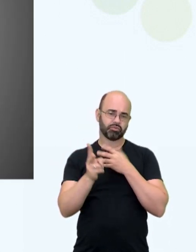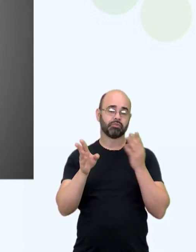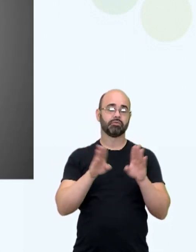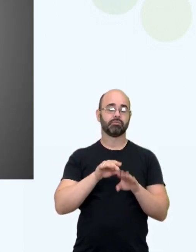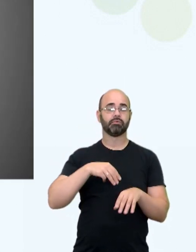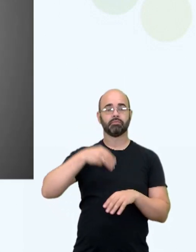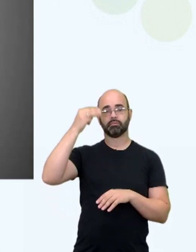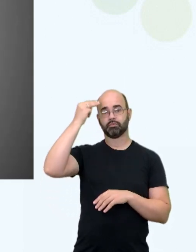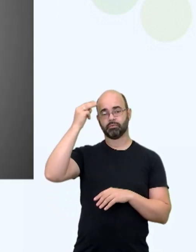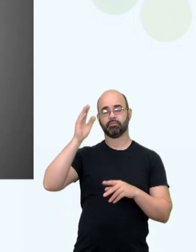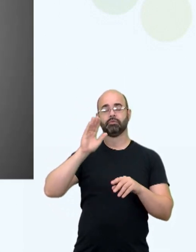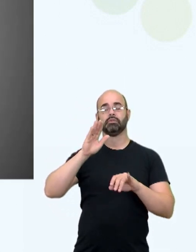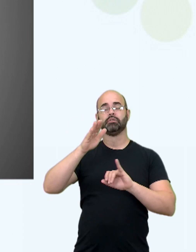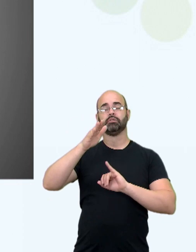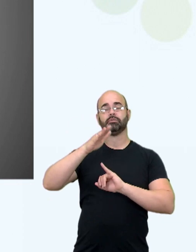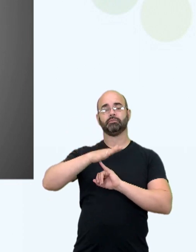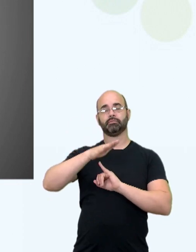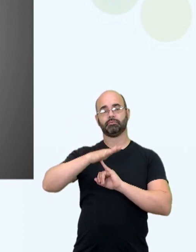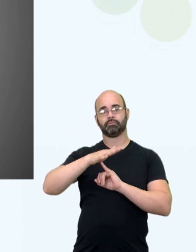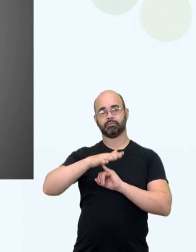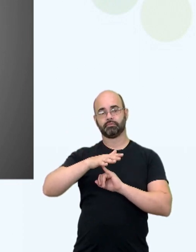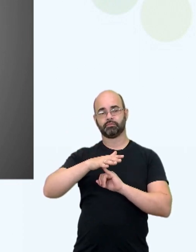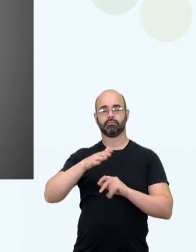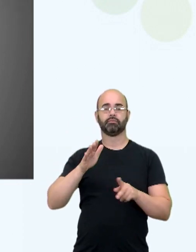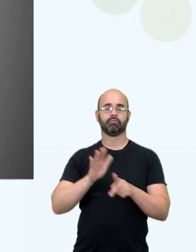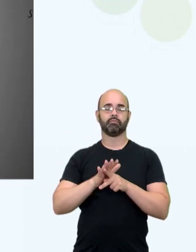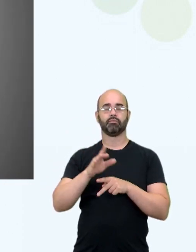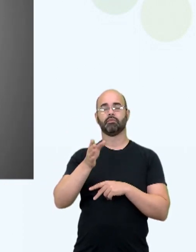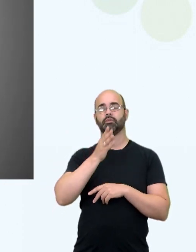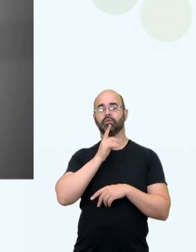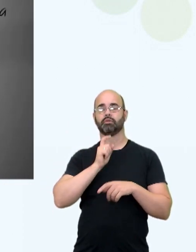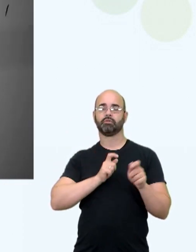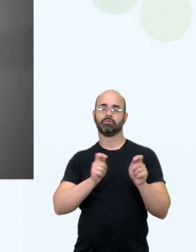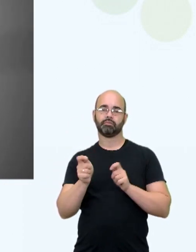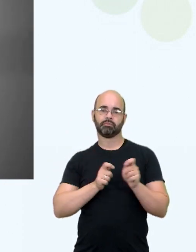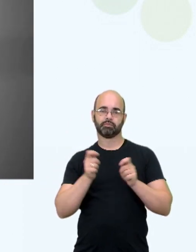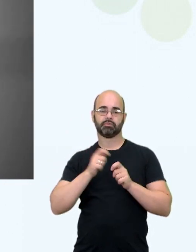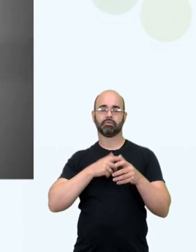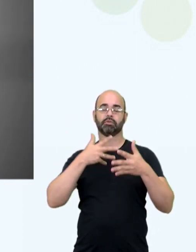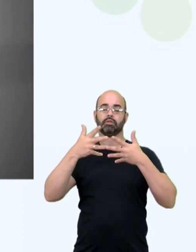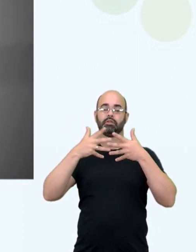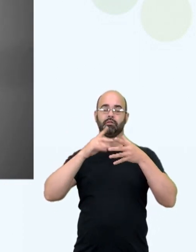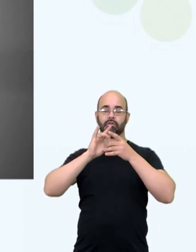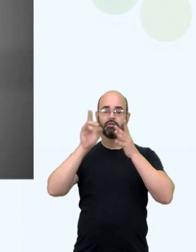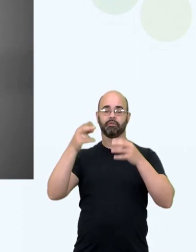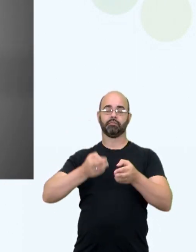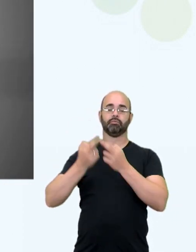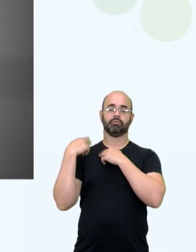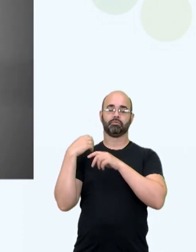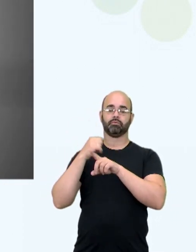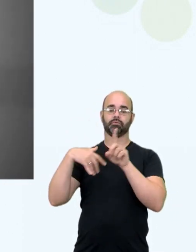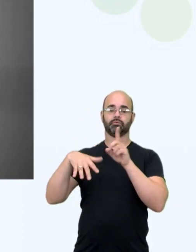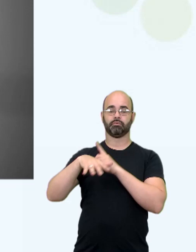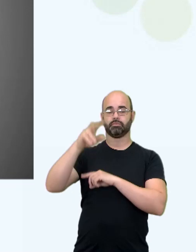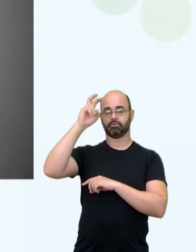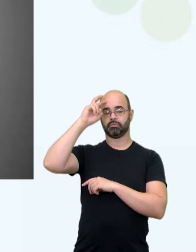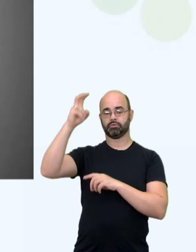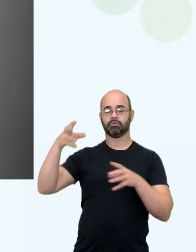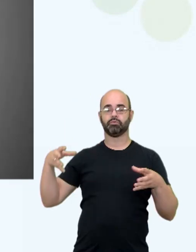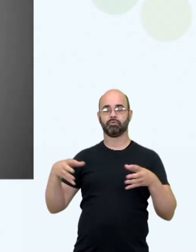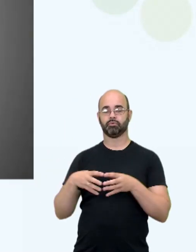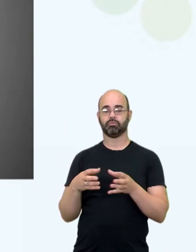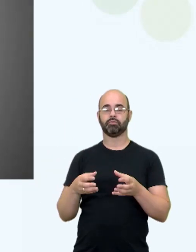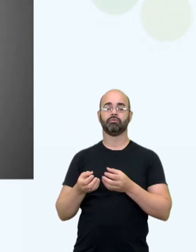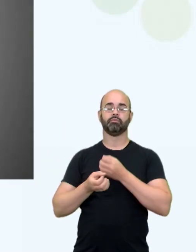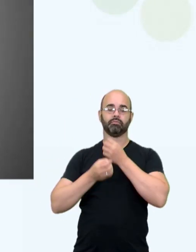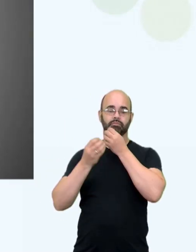memória institucional, a gestão do conhecimento, a cultura da transparência, a responsabilidade social, inteligência coletiva,